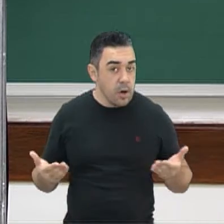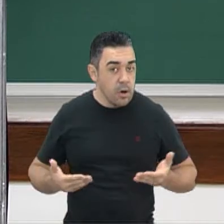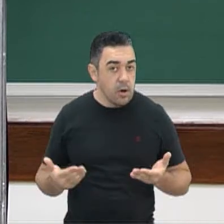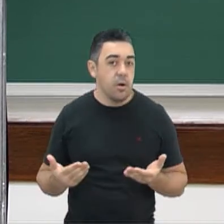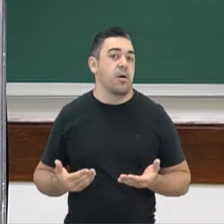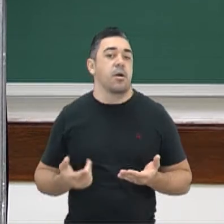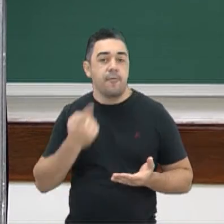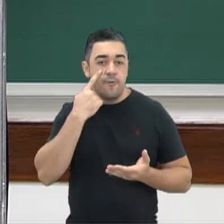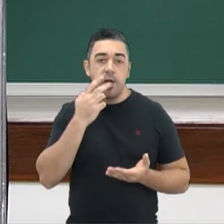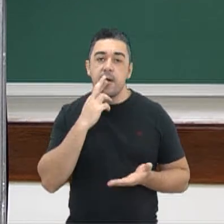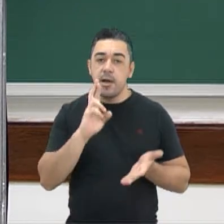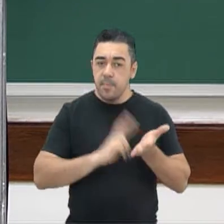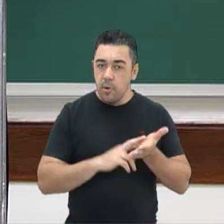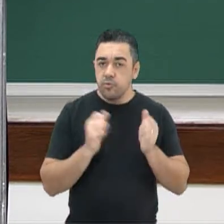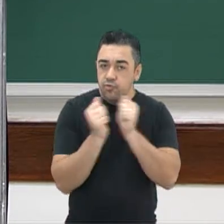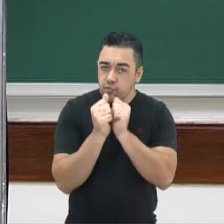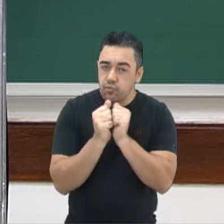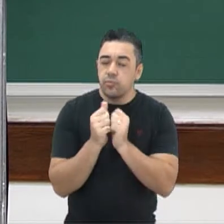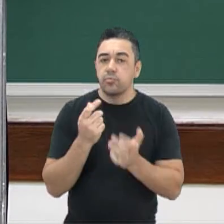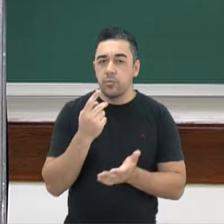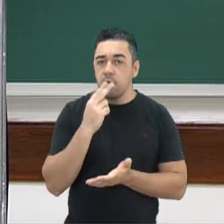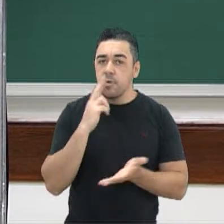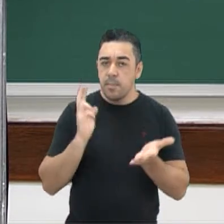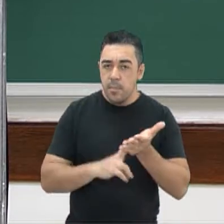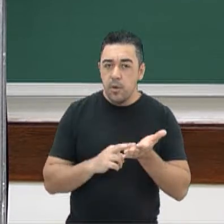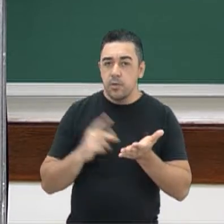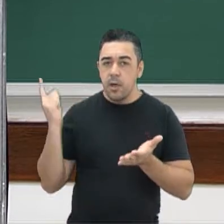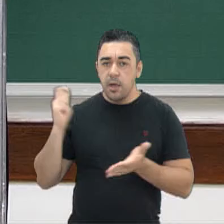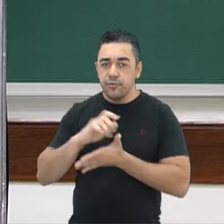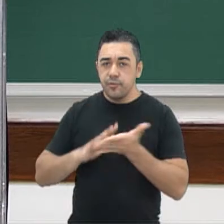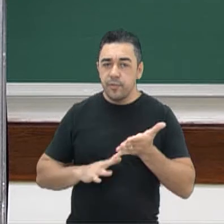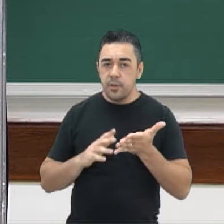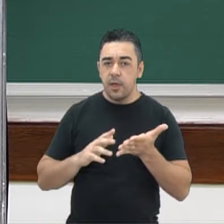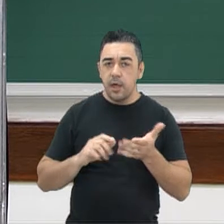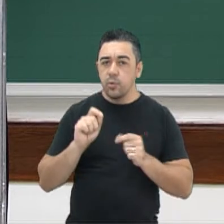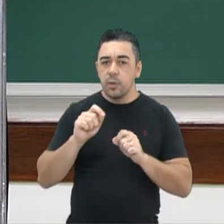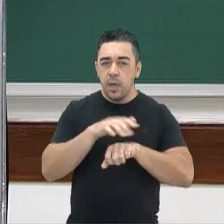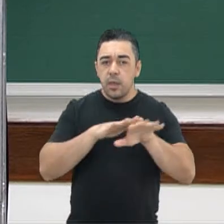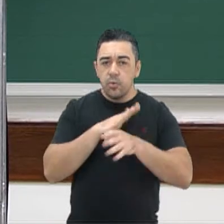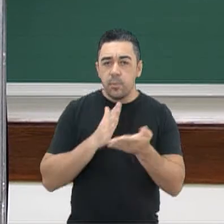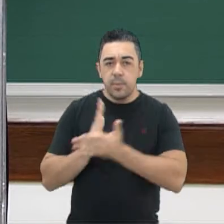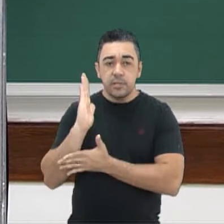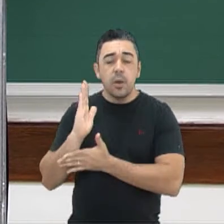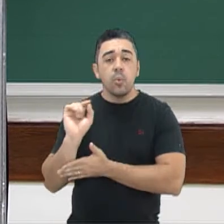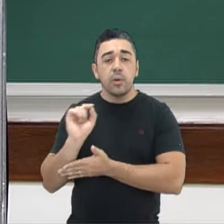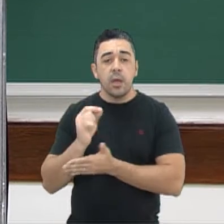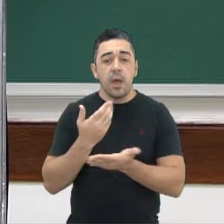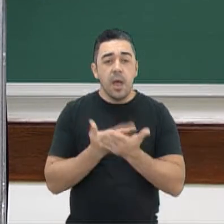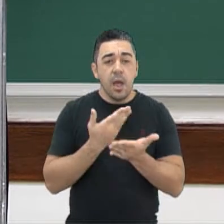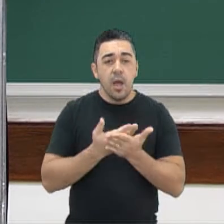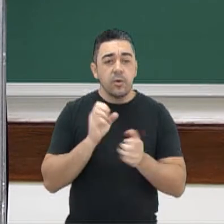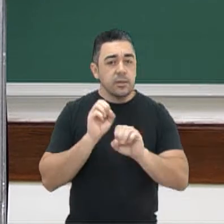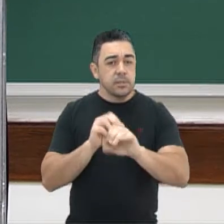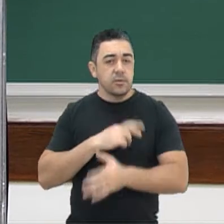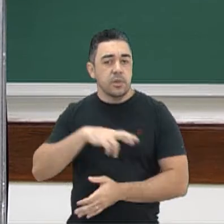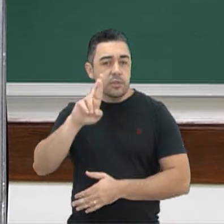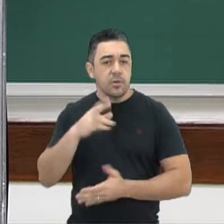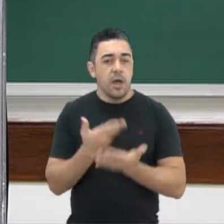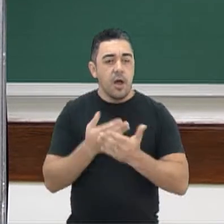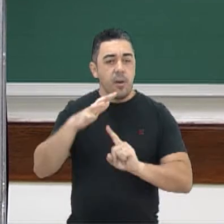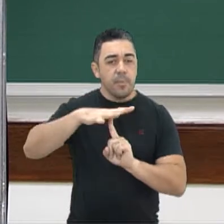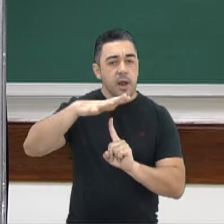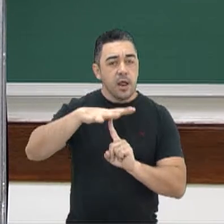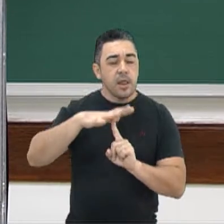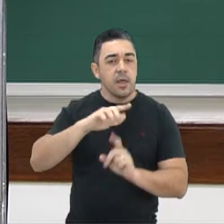Voltamos para resolver juntos aqui a nossa atividade sobre ritos de passagem. Aula de ensino religioso da Aula